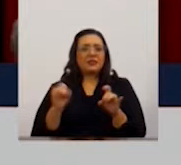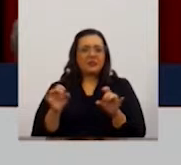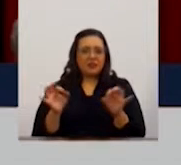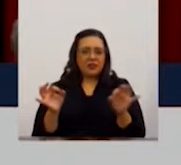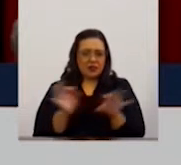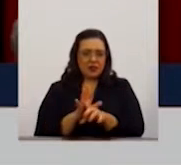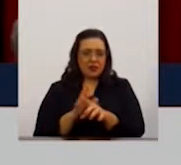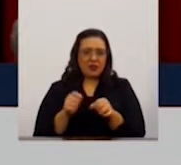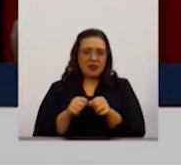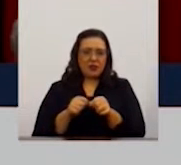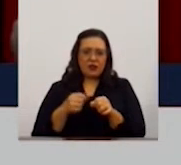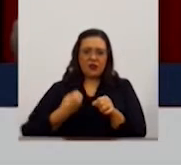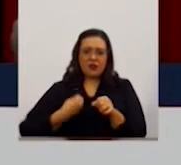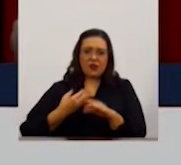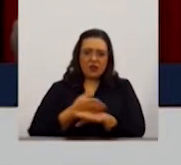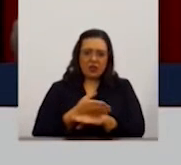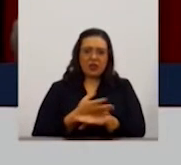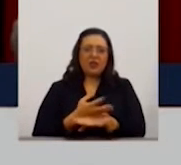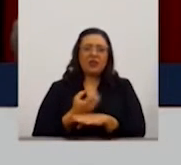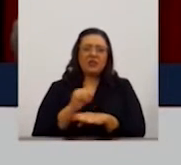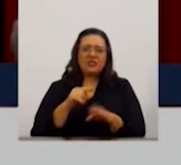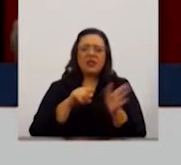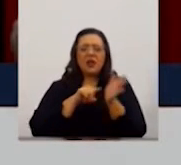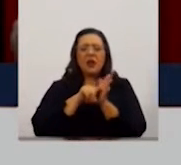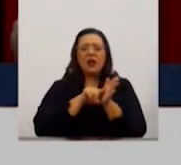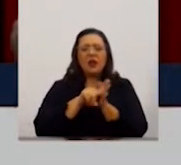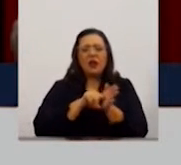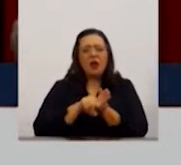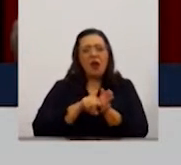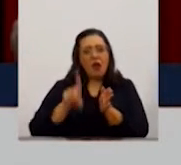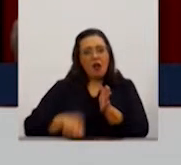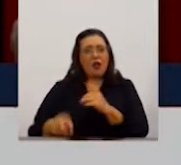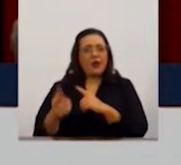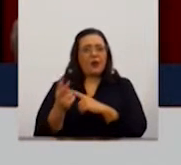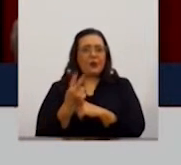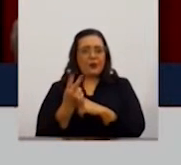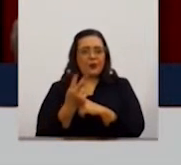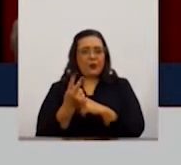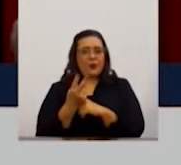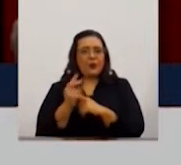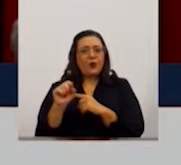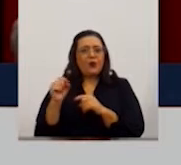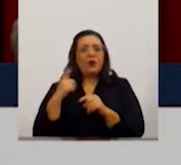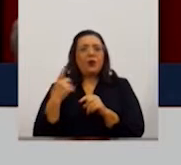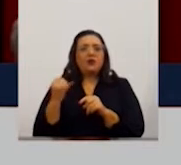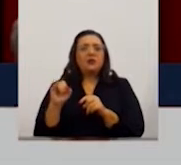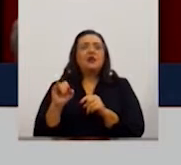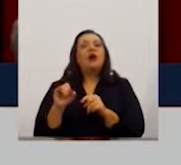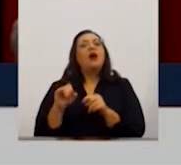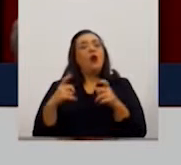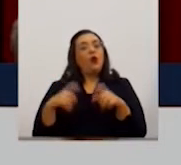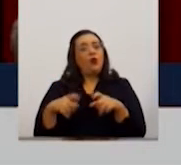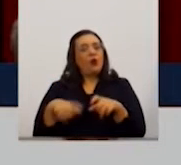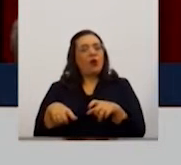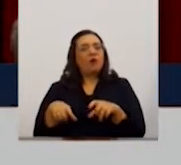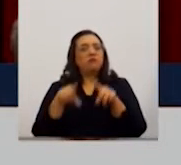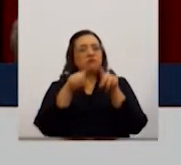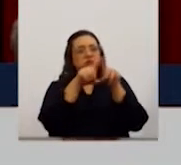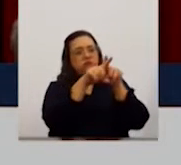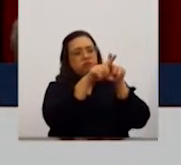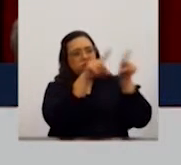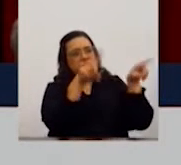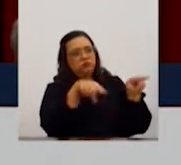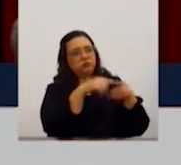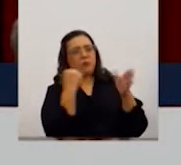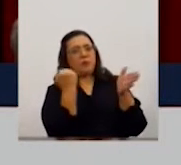percorrendo todas as necessidades e exigências de proteção, daria o aval para que esse estabelecimento tivesse o